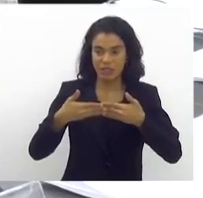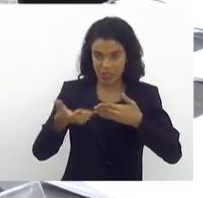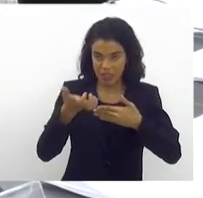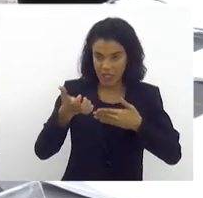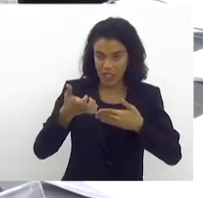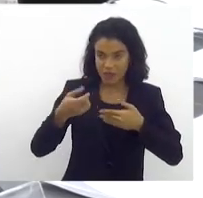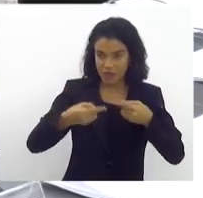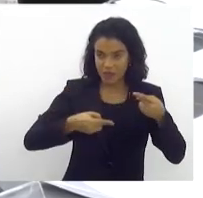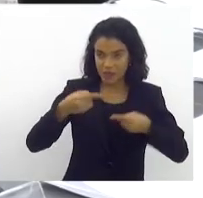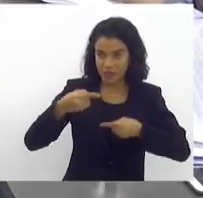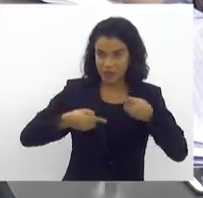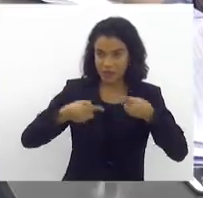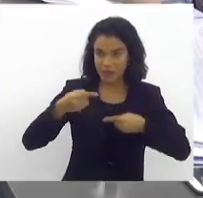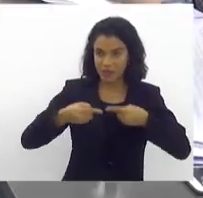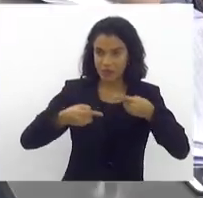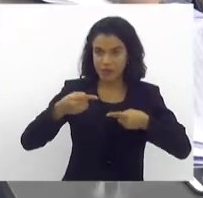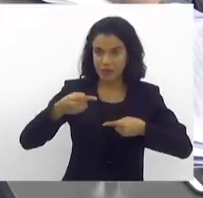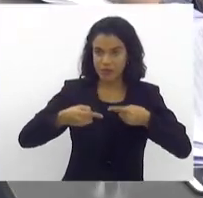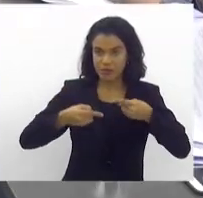deputado Serafini?